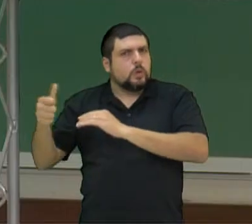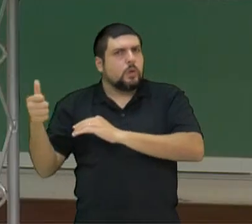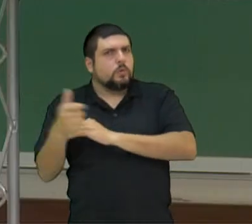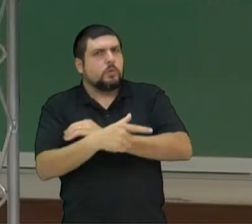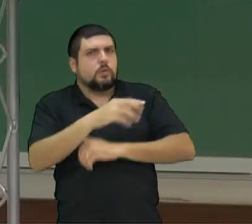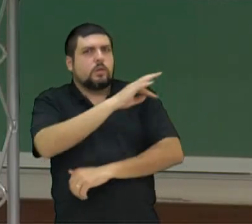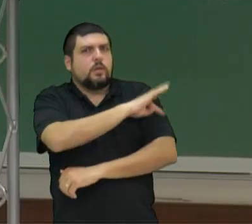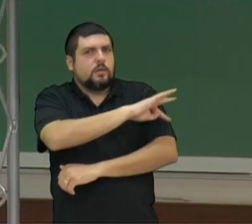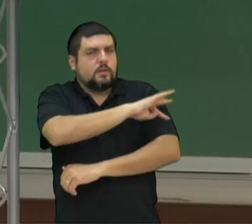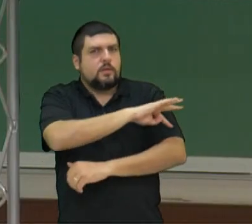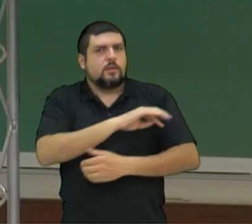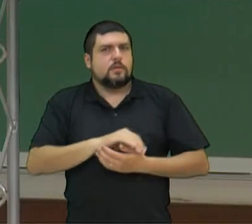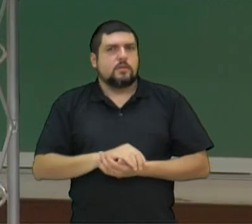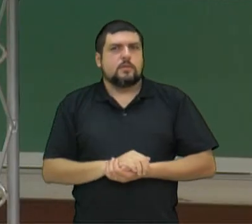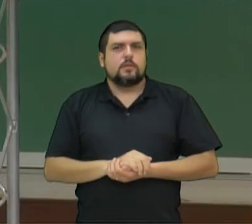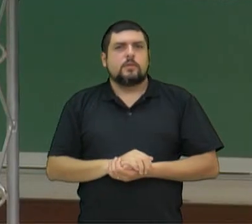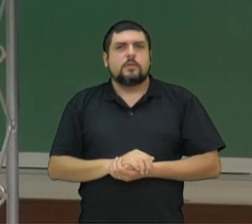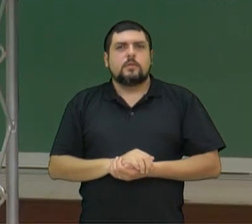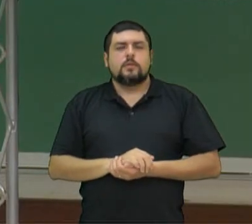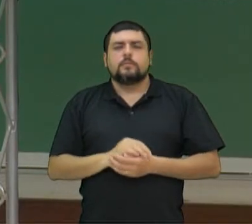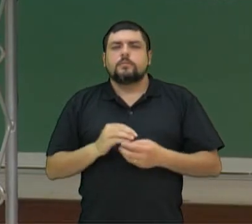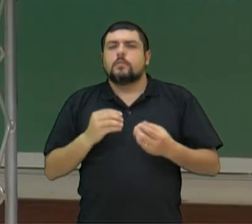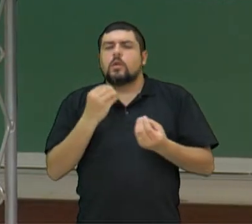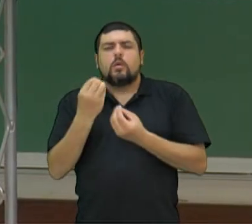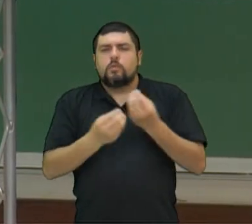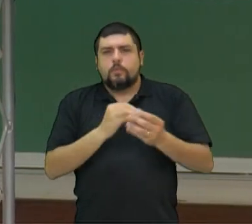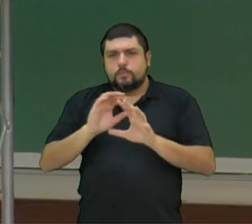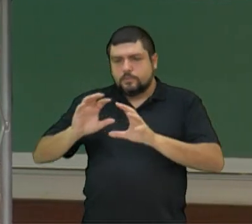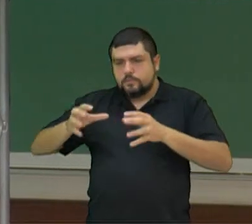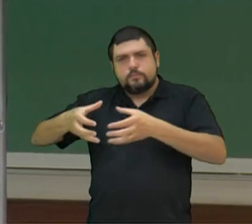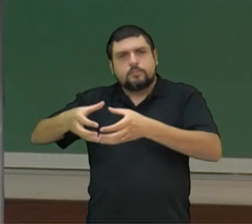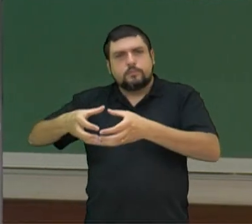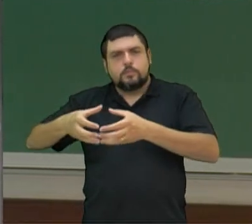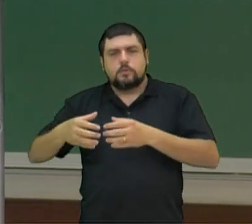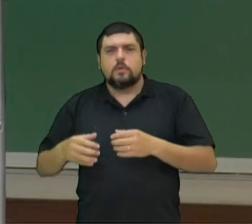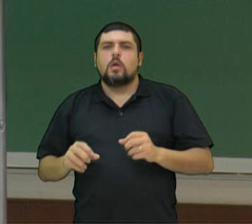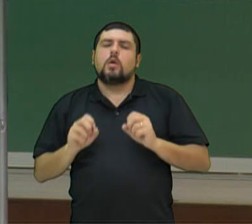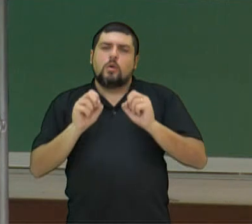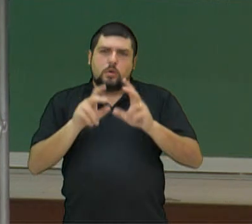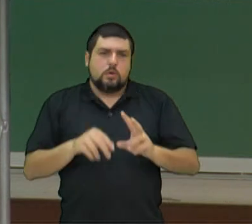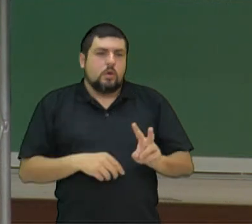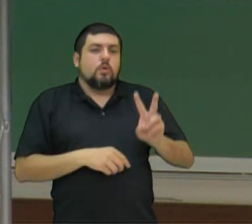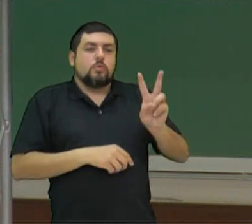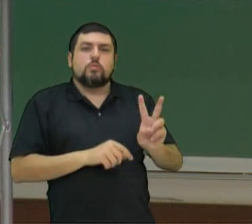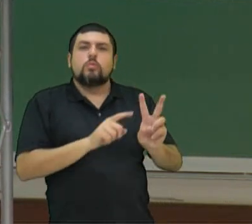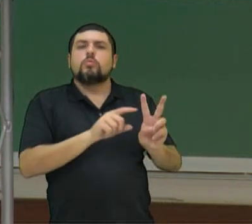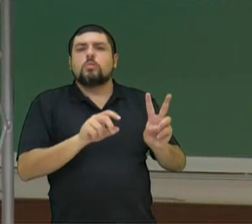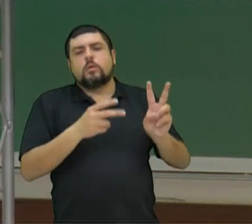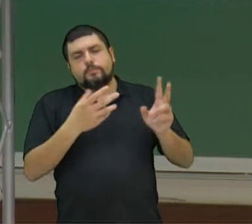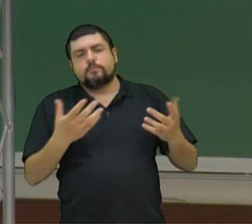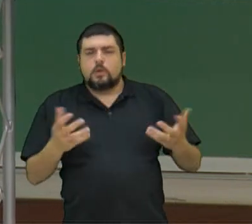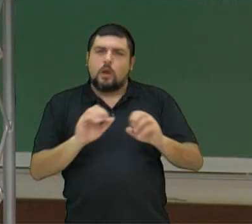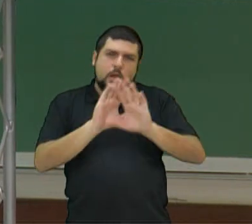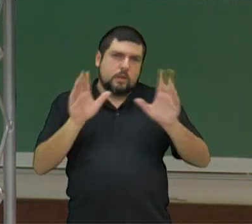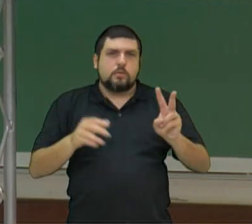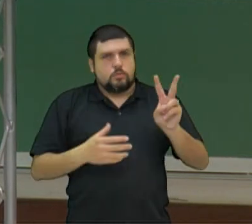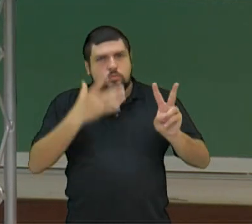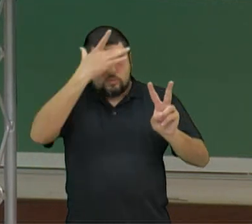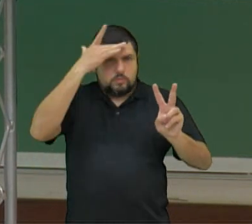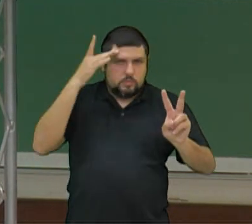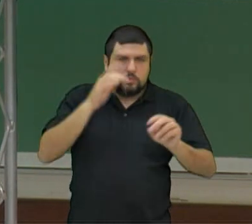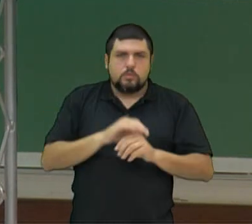Como que são formadas as equipes? Então, claro que a competição de dueto são duas pessoas. A competição